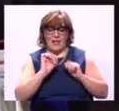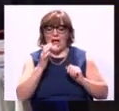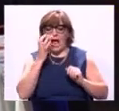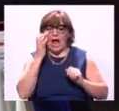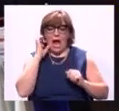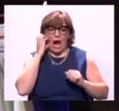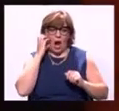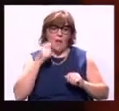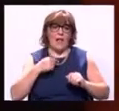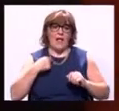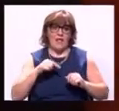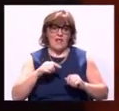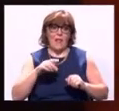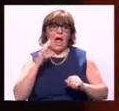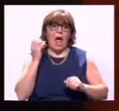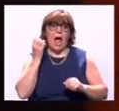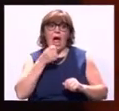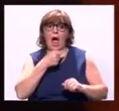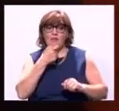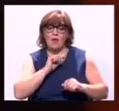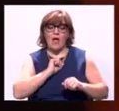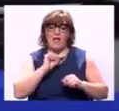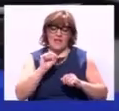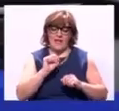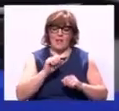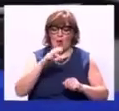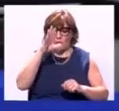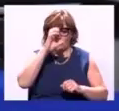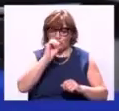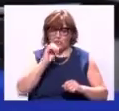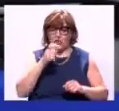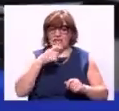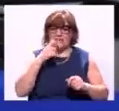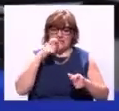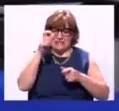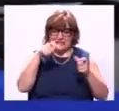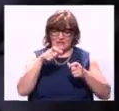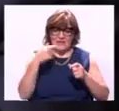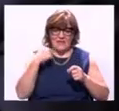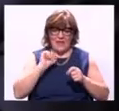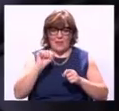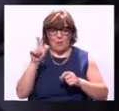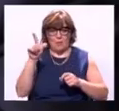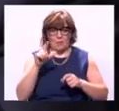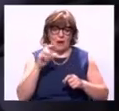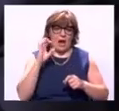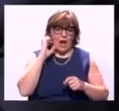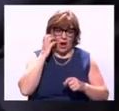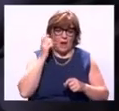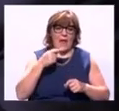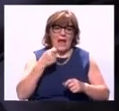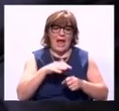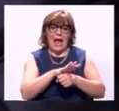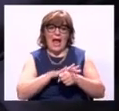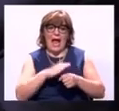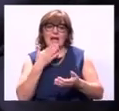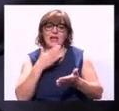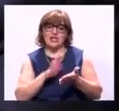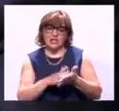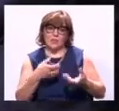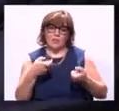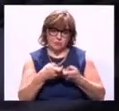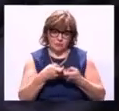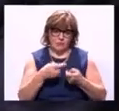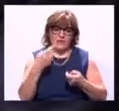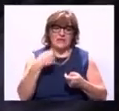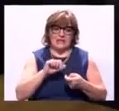governador civil e licenciado em Ciências Históricas, Lobo é empresário da área da restauração, para além de ser professor de História.